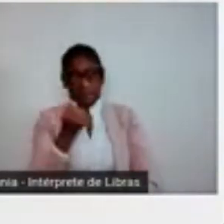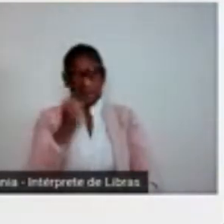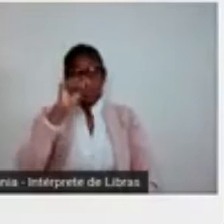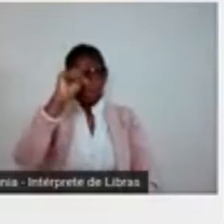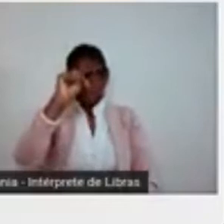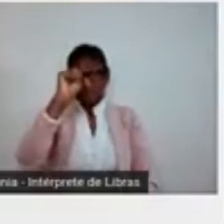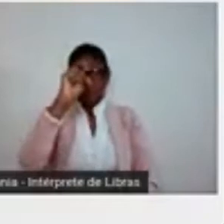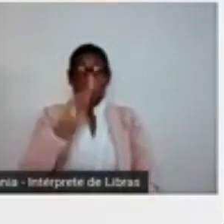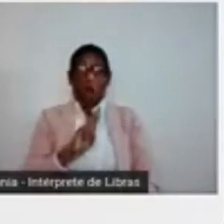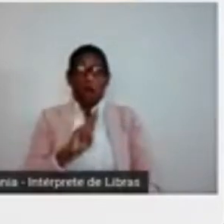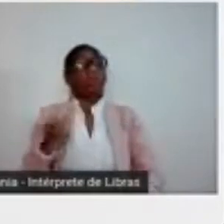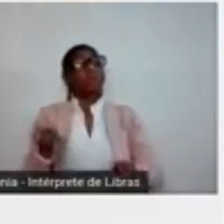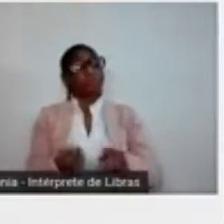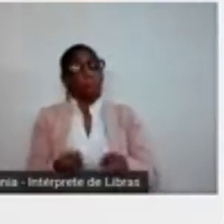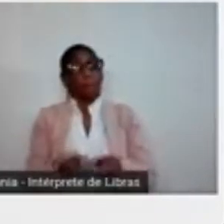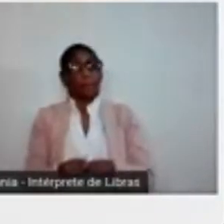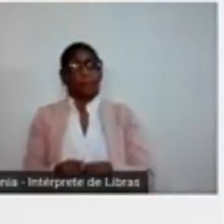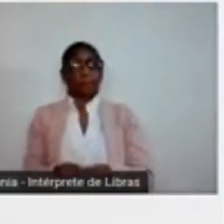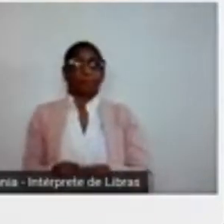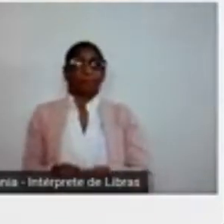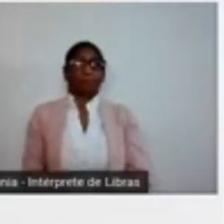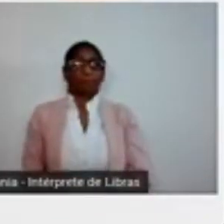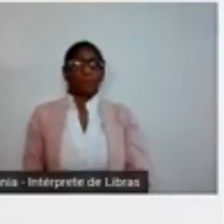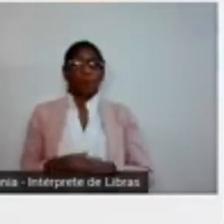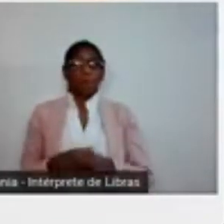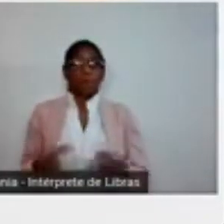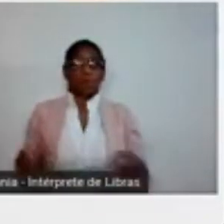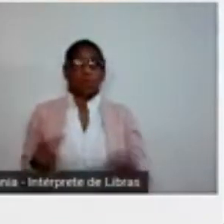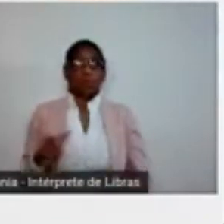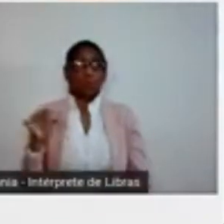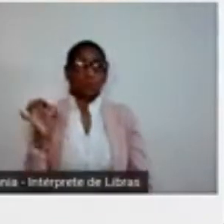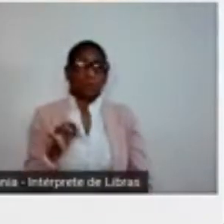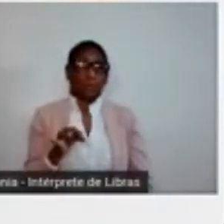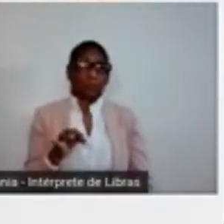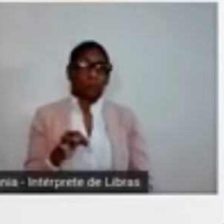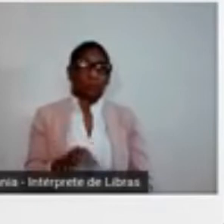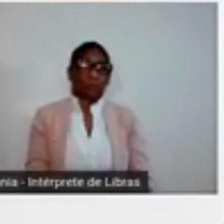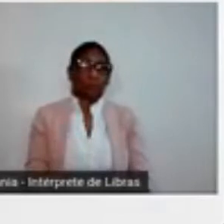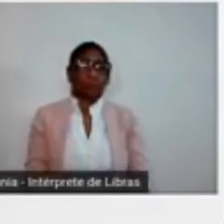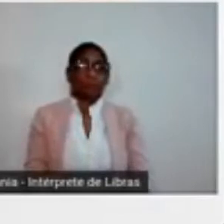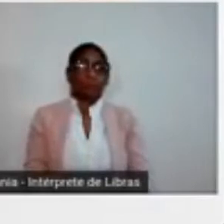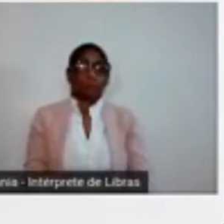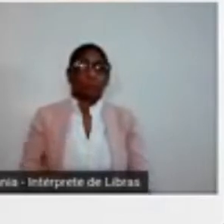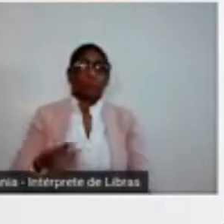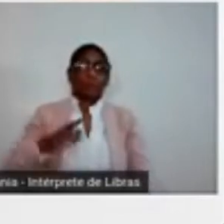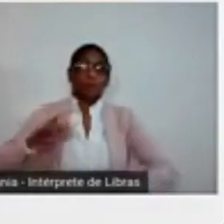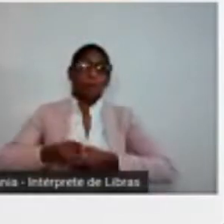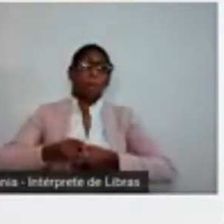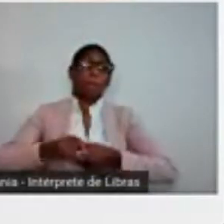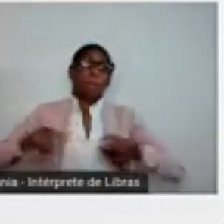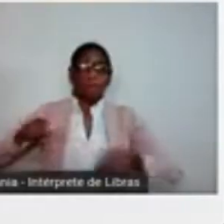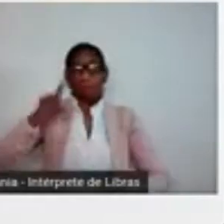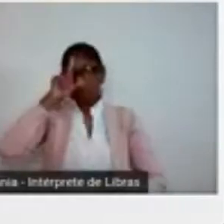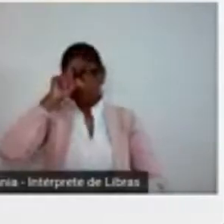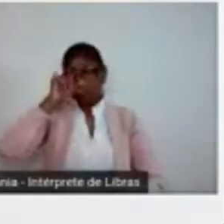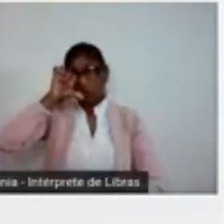macro-região missioneira, também viu ali aquele salto na média ponderada, e no caso de Santa Rosa a gente ainda teve um aumento expressivo do número de hospitalizações, de